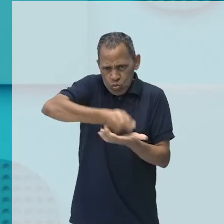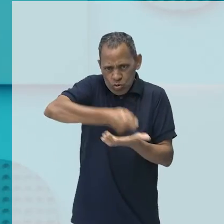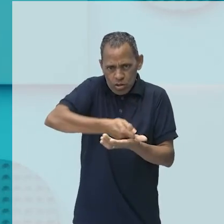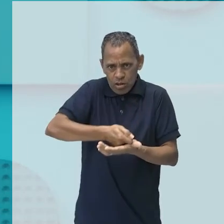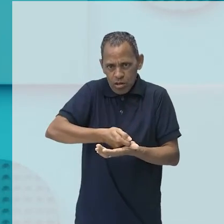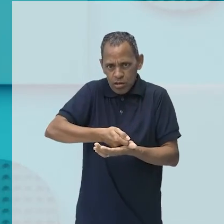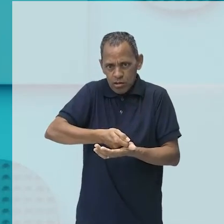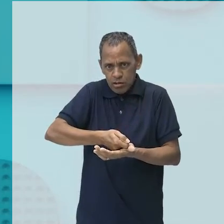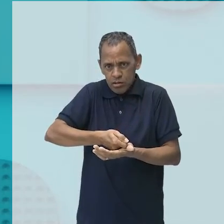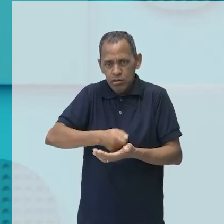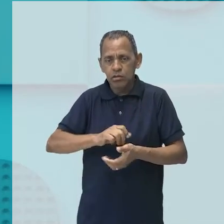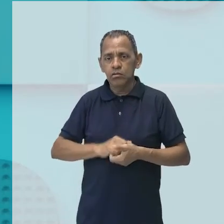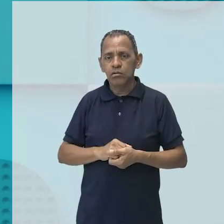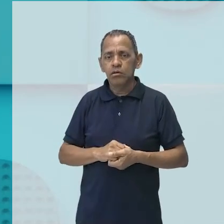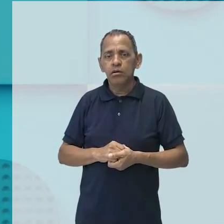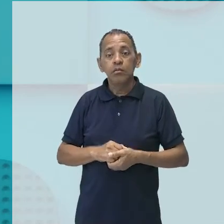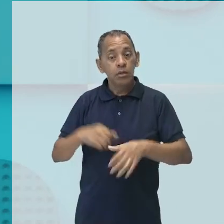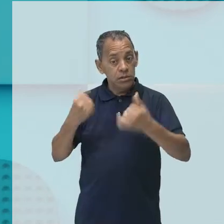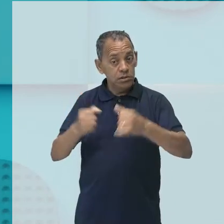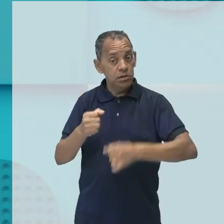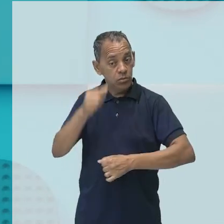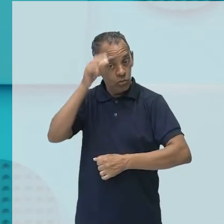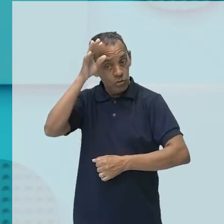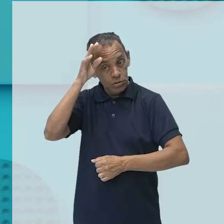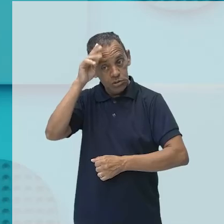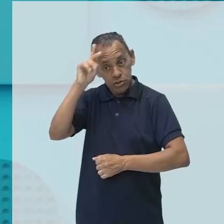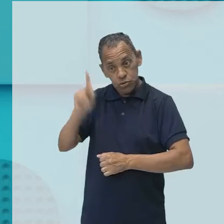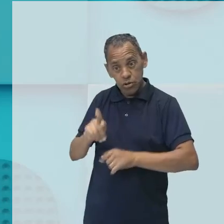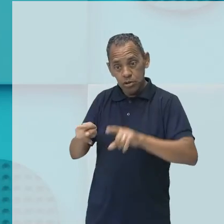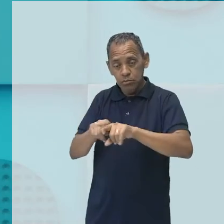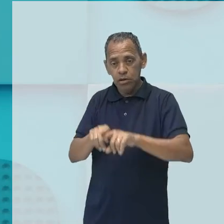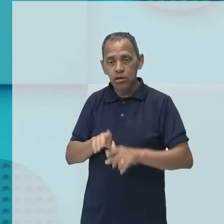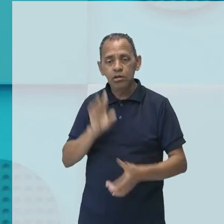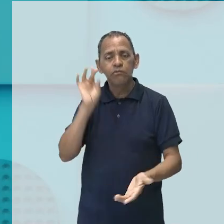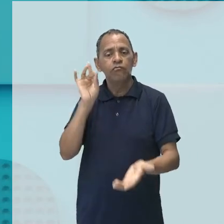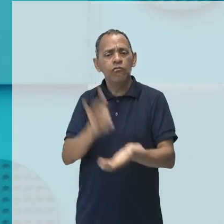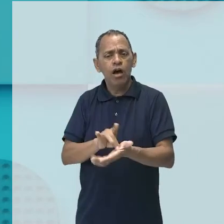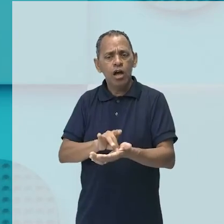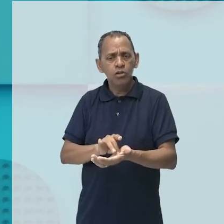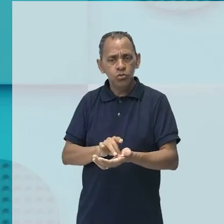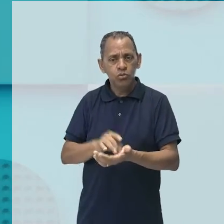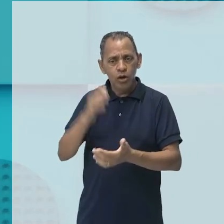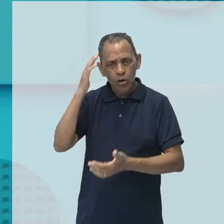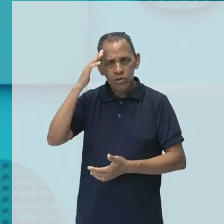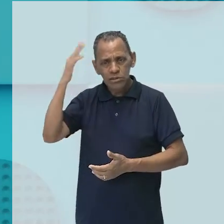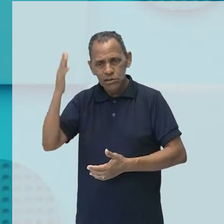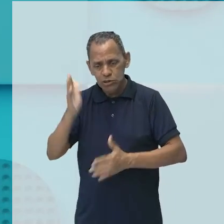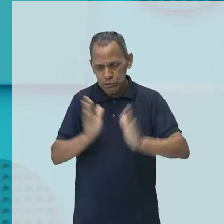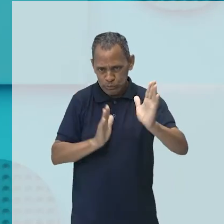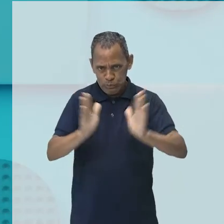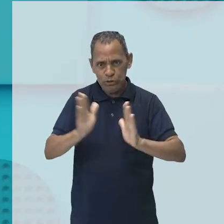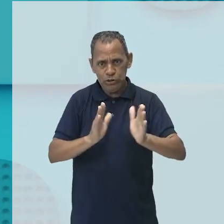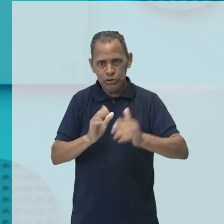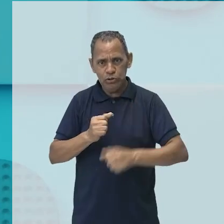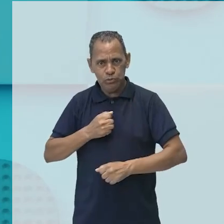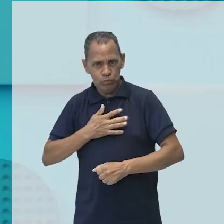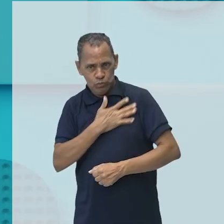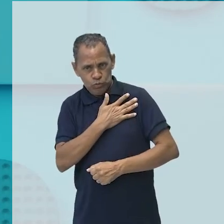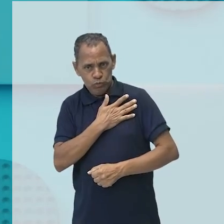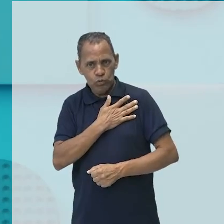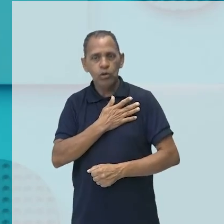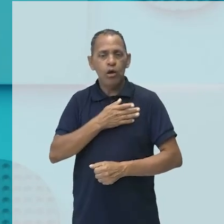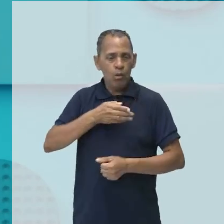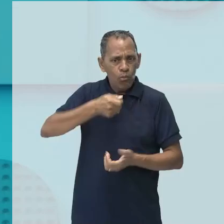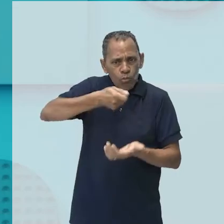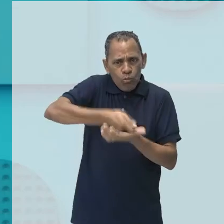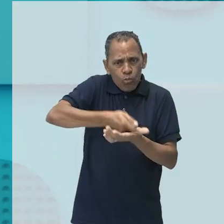numa ditadura, é bom conhecer um pouco a história, o que realmente acontecia na ditadura militar. Então, só assim nós vamos